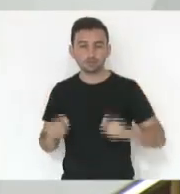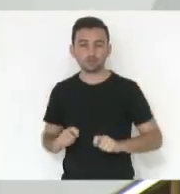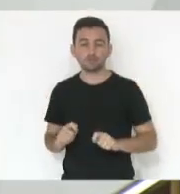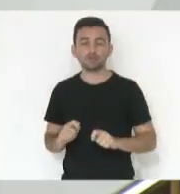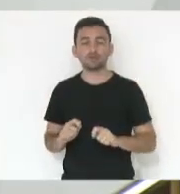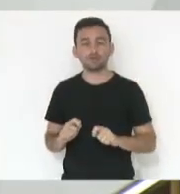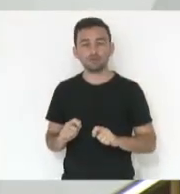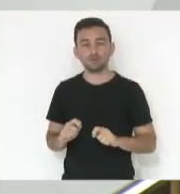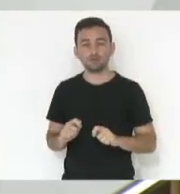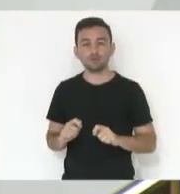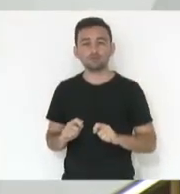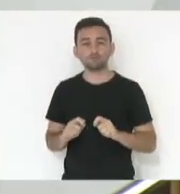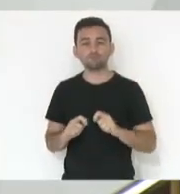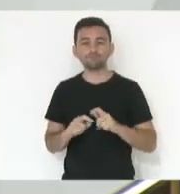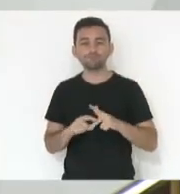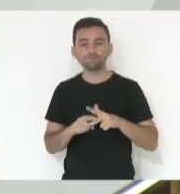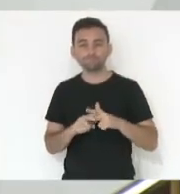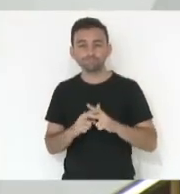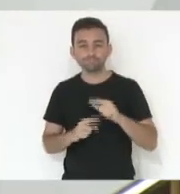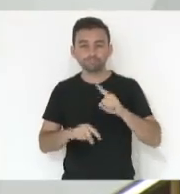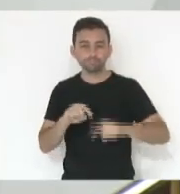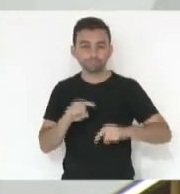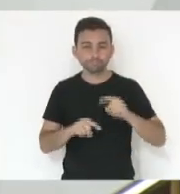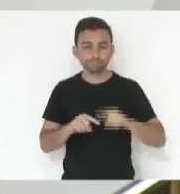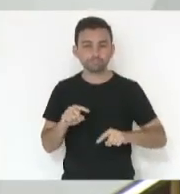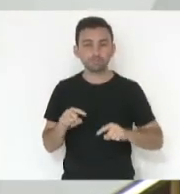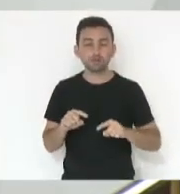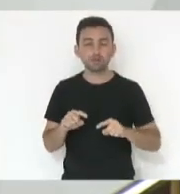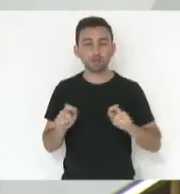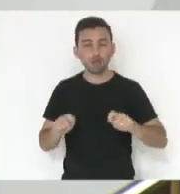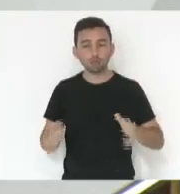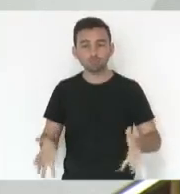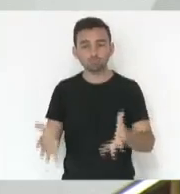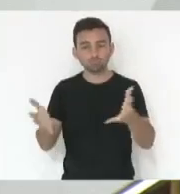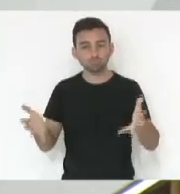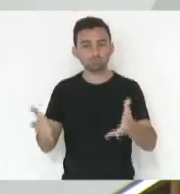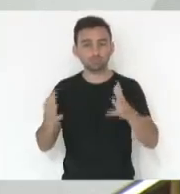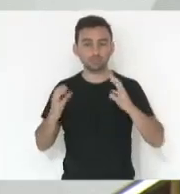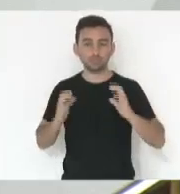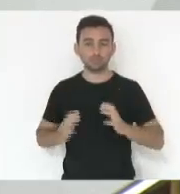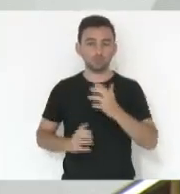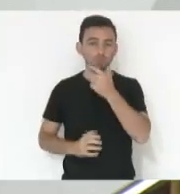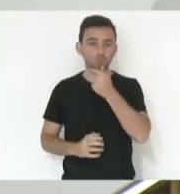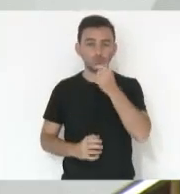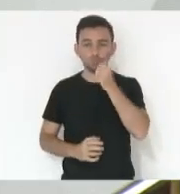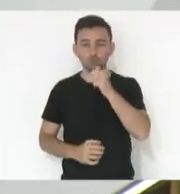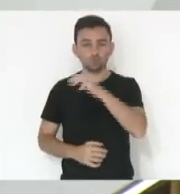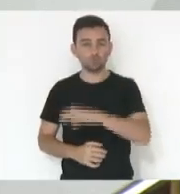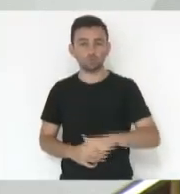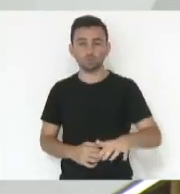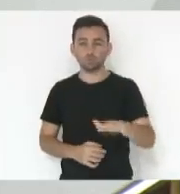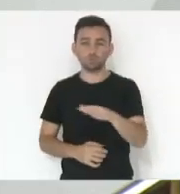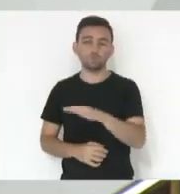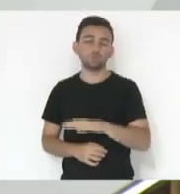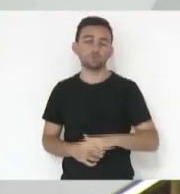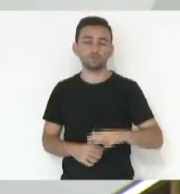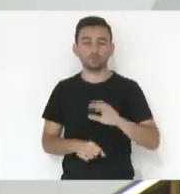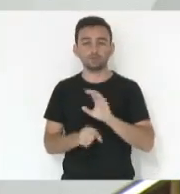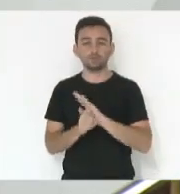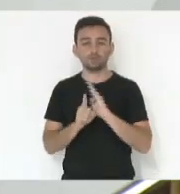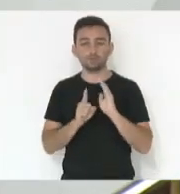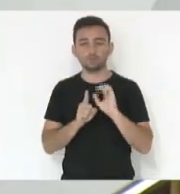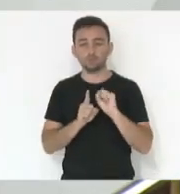tornar instrumentos de mais vida aos cidadãos e cidadãs em toda a nossa